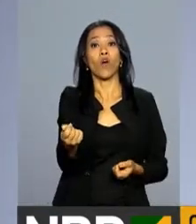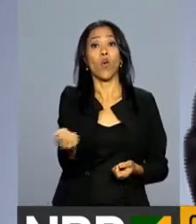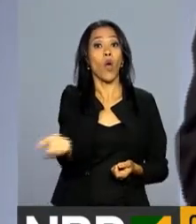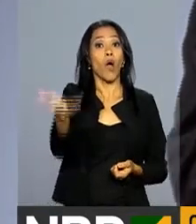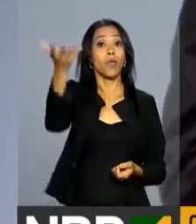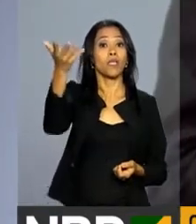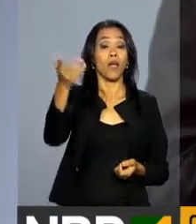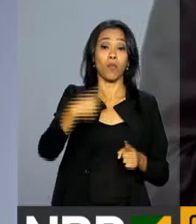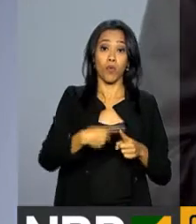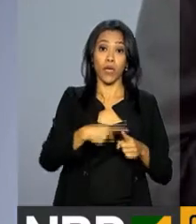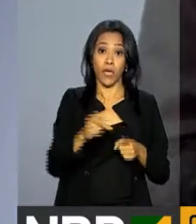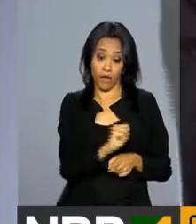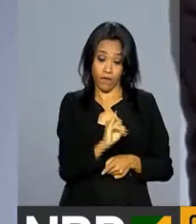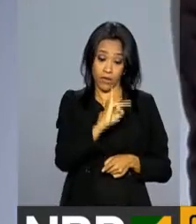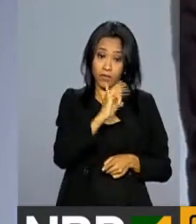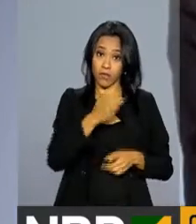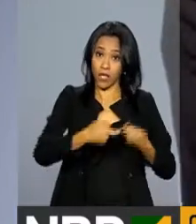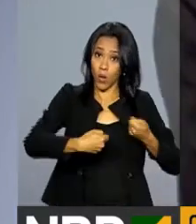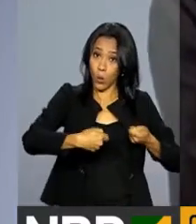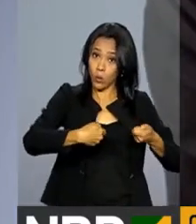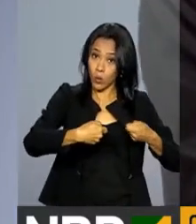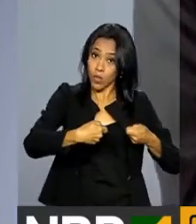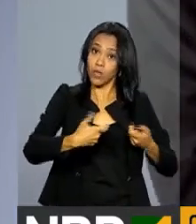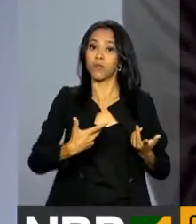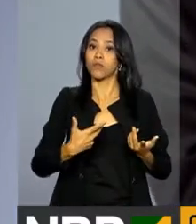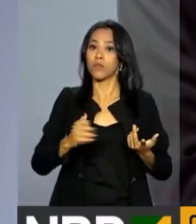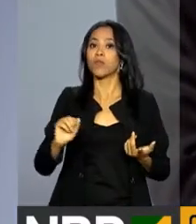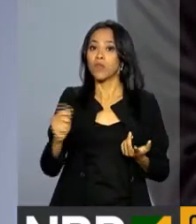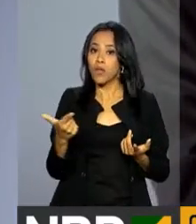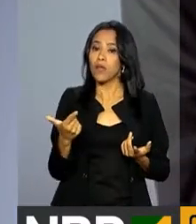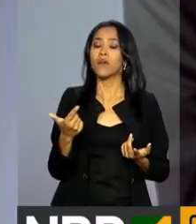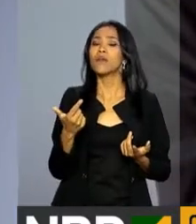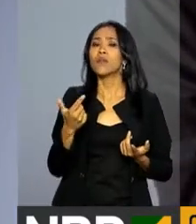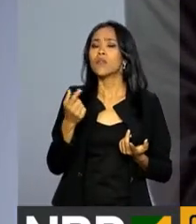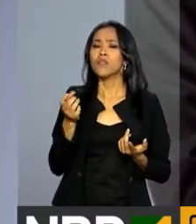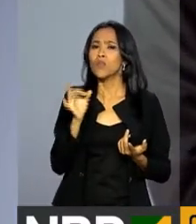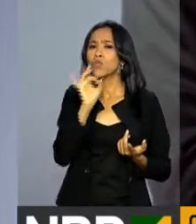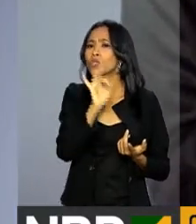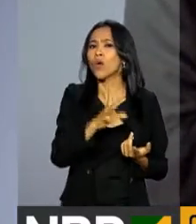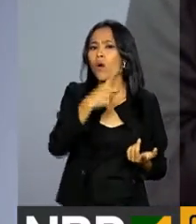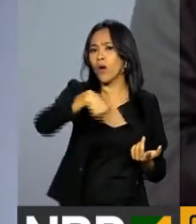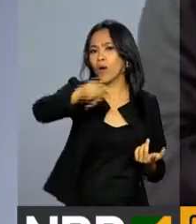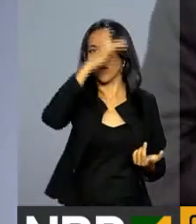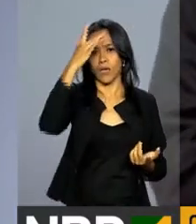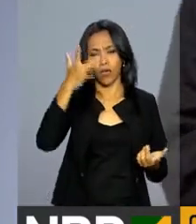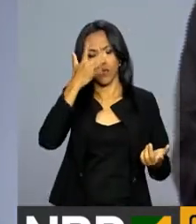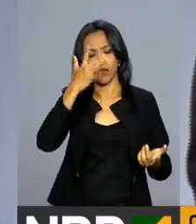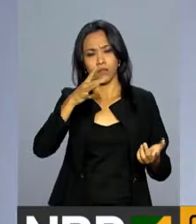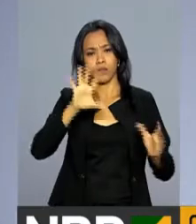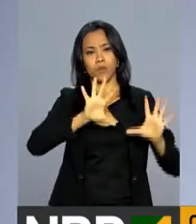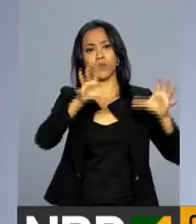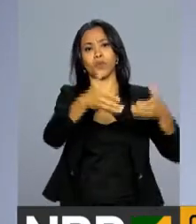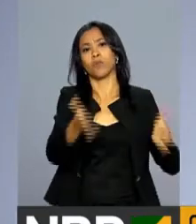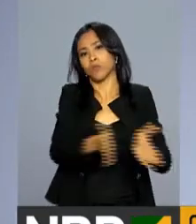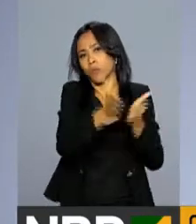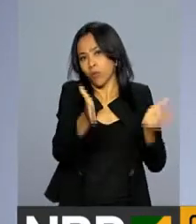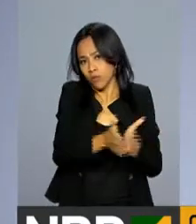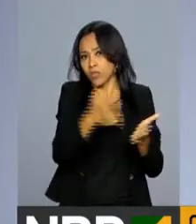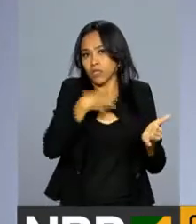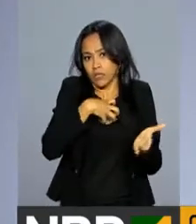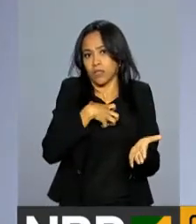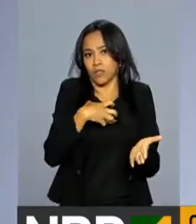como a inflação está sob controle é claro que isso chega não só as camadas mais prestigiados do povo mais